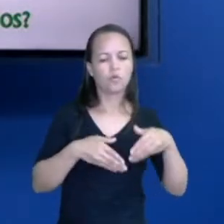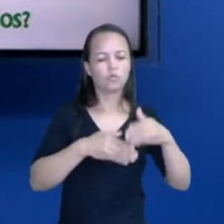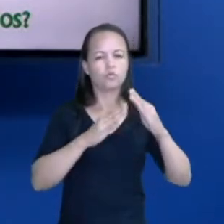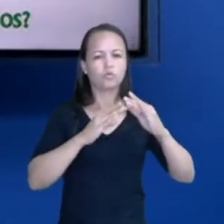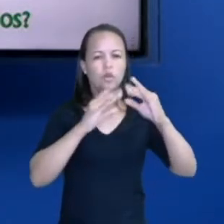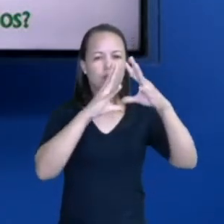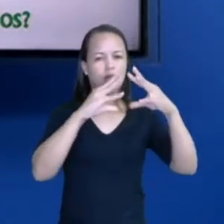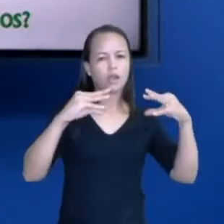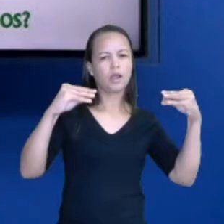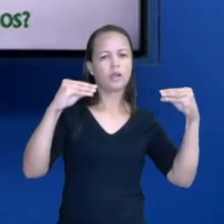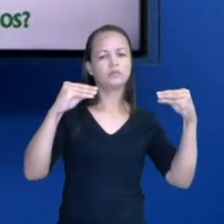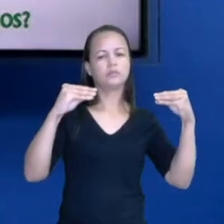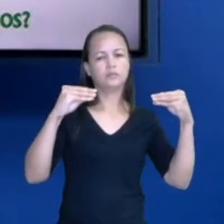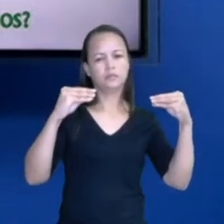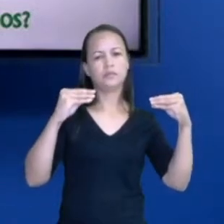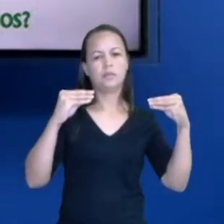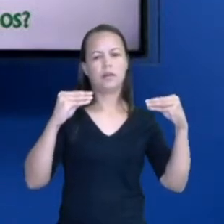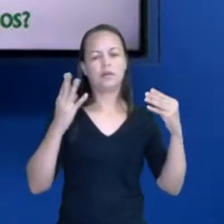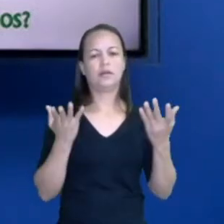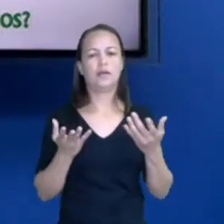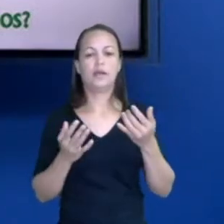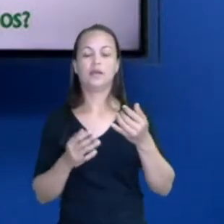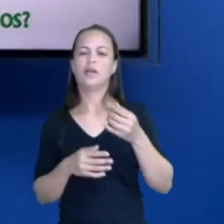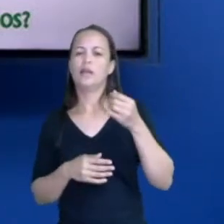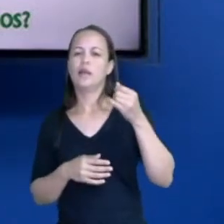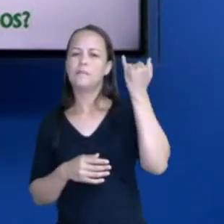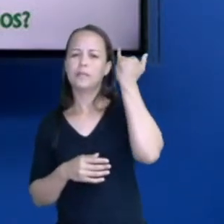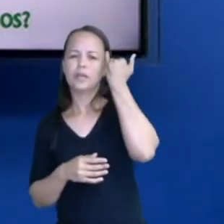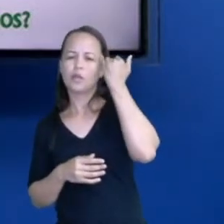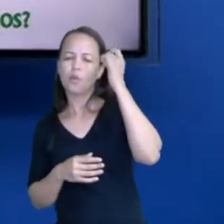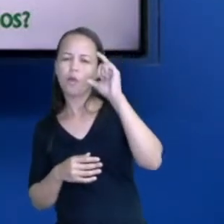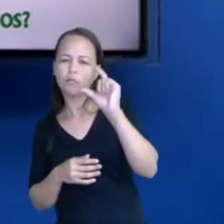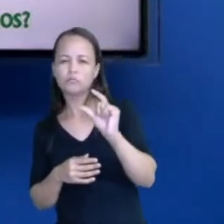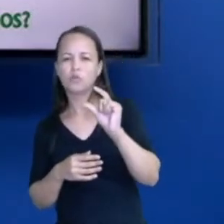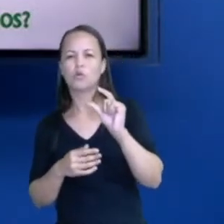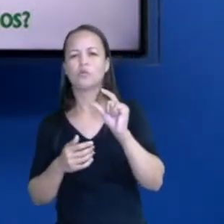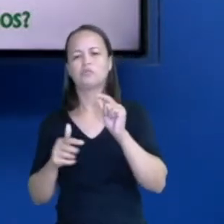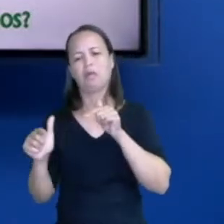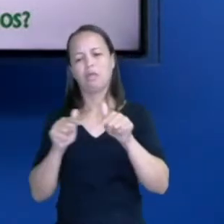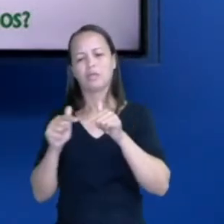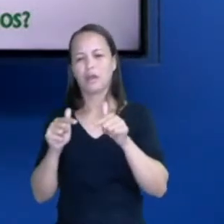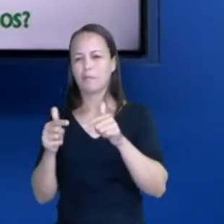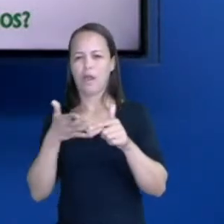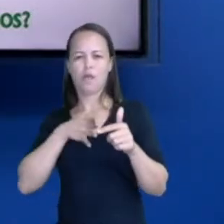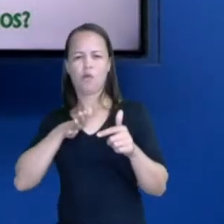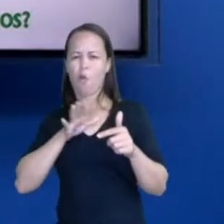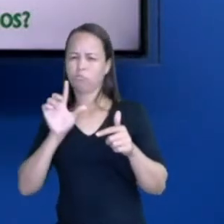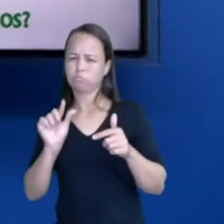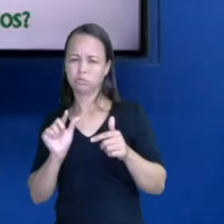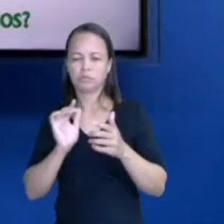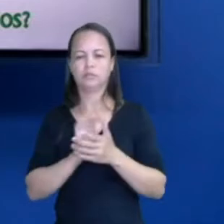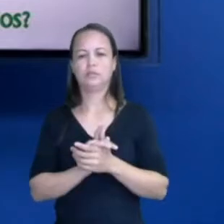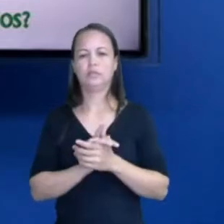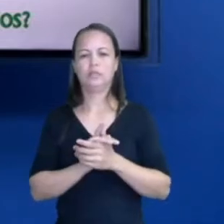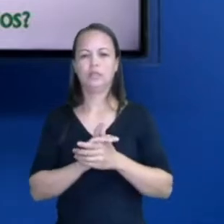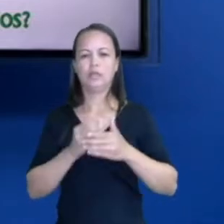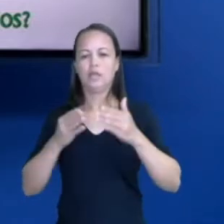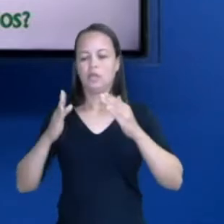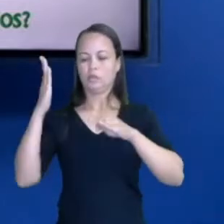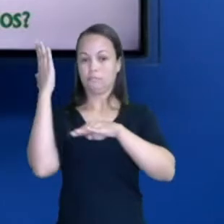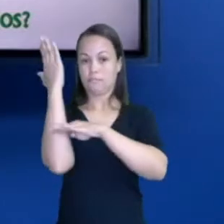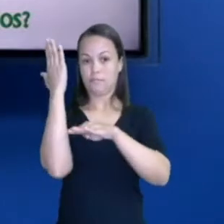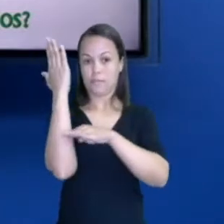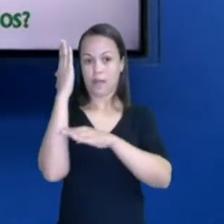de palha, aquele que era menos preguiçoso, mas também não era tão trabalhador, construiu a casinha de madeira, né, com a